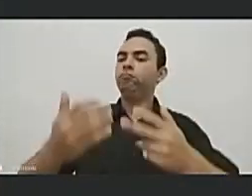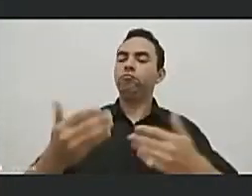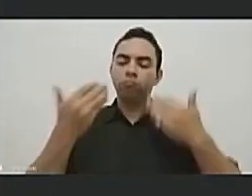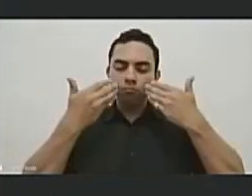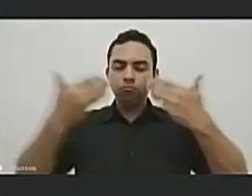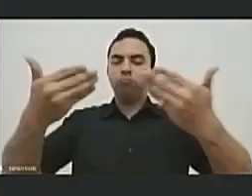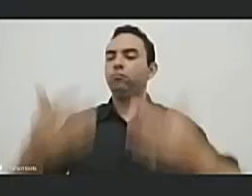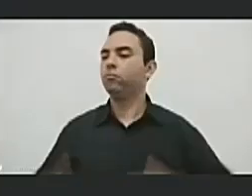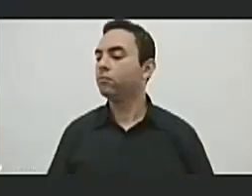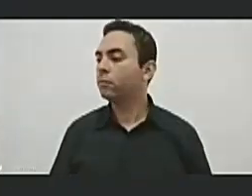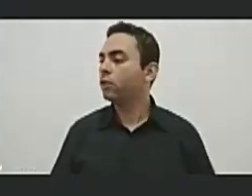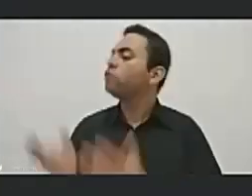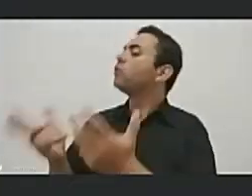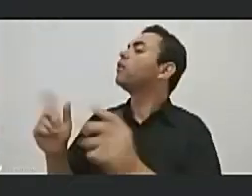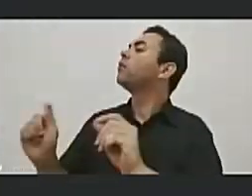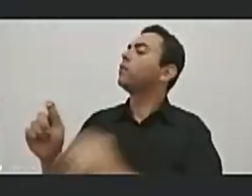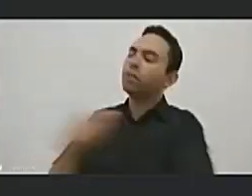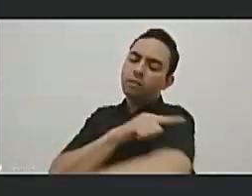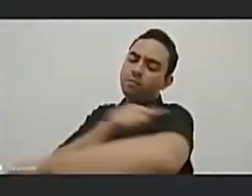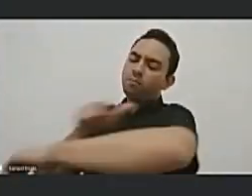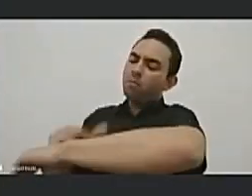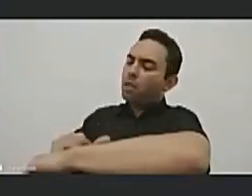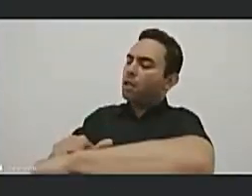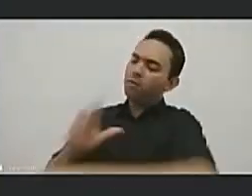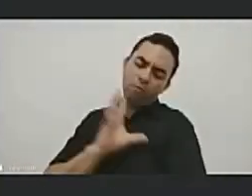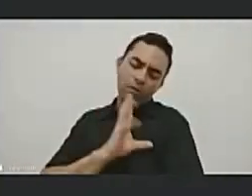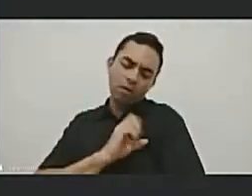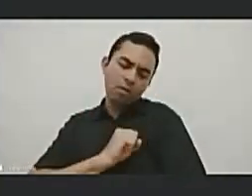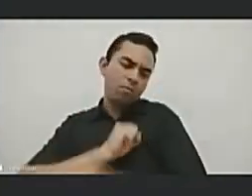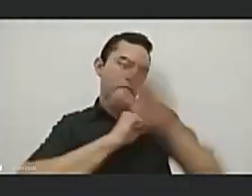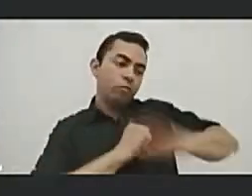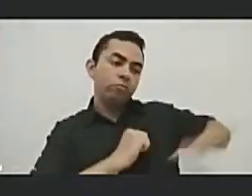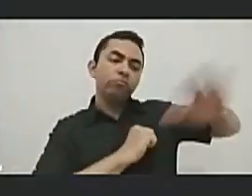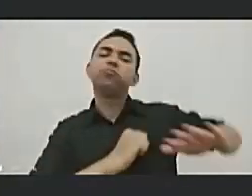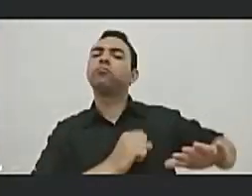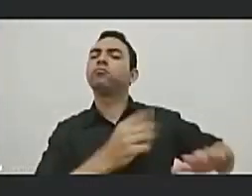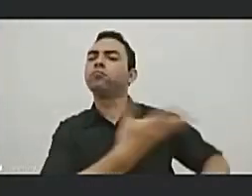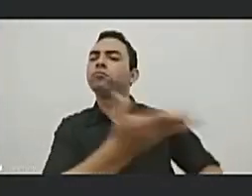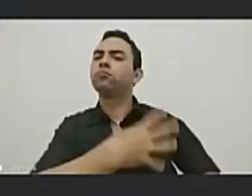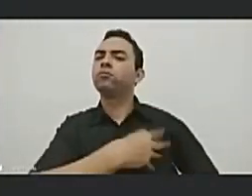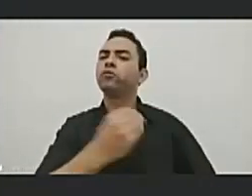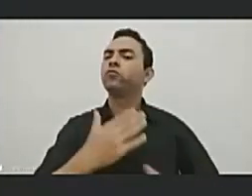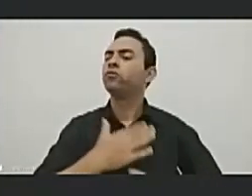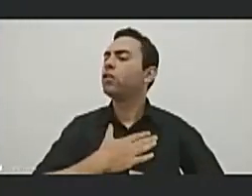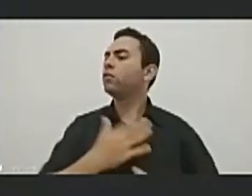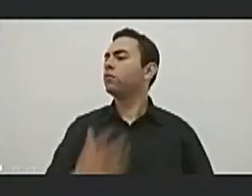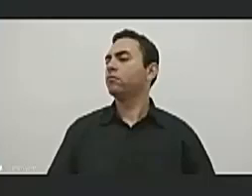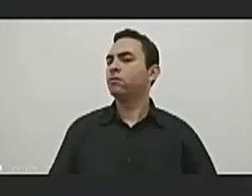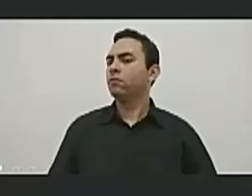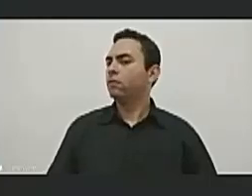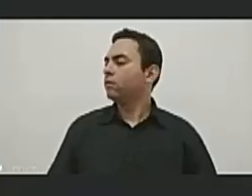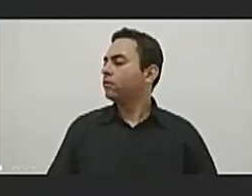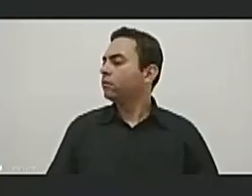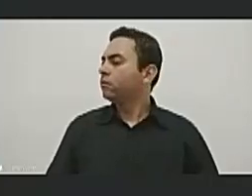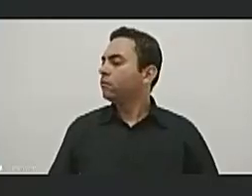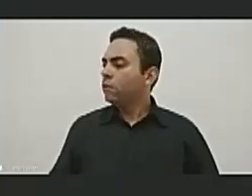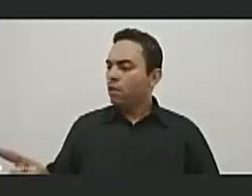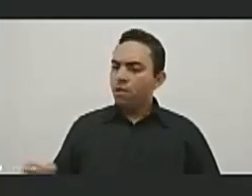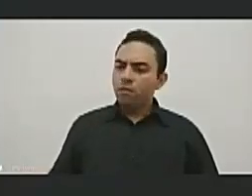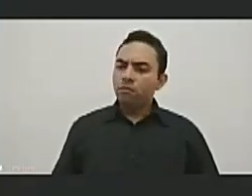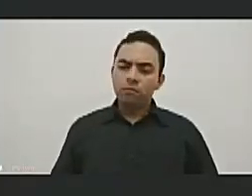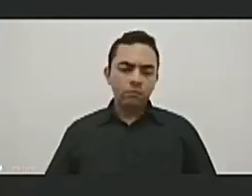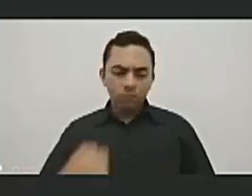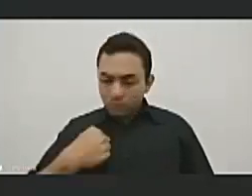respeito dignidade e amor aos nossos filhos Eu Não Vou permitir nem eu nem essas